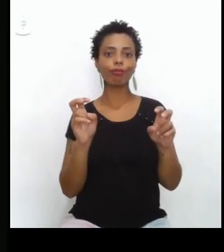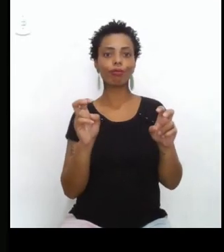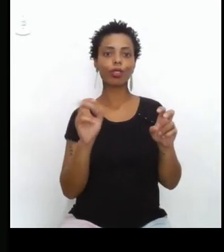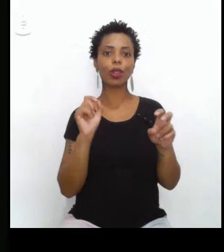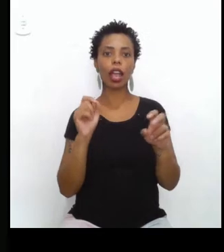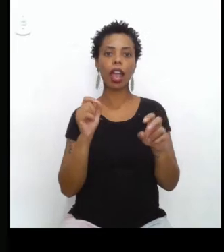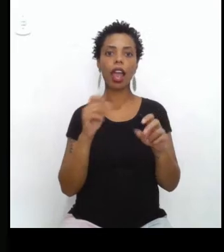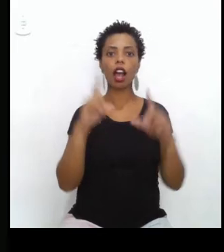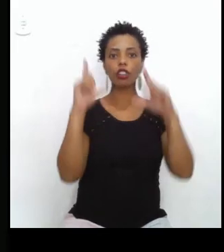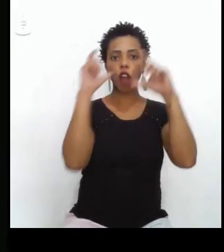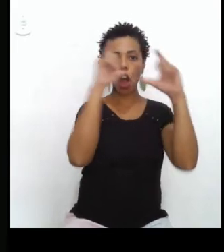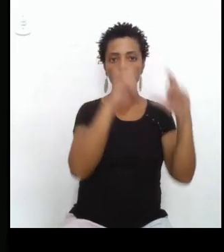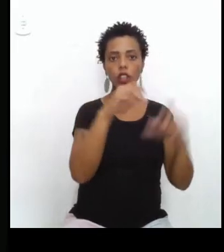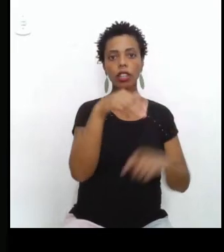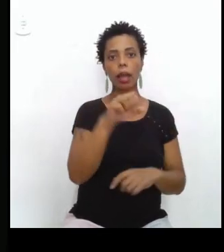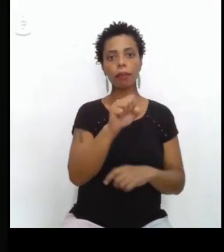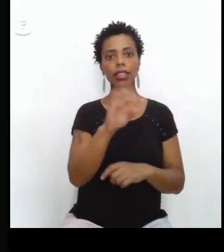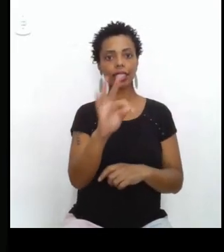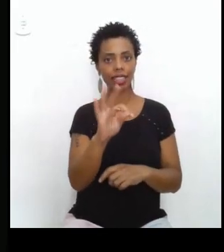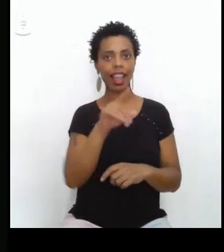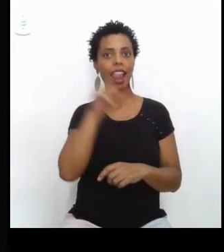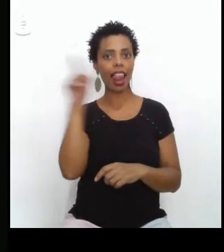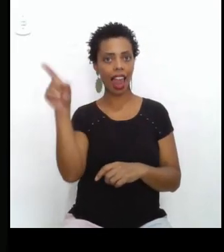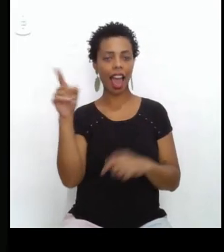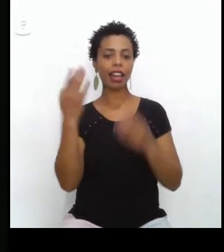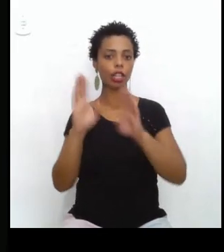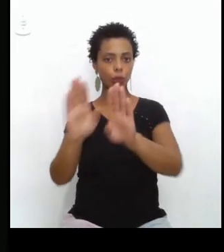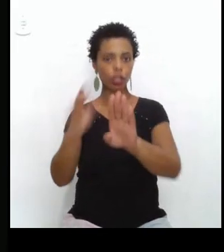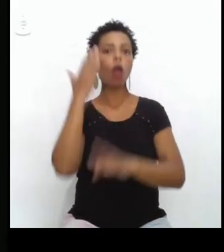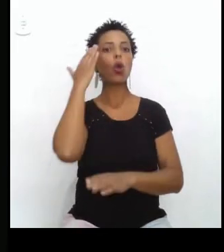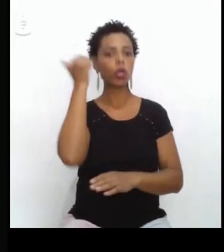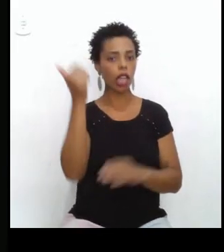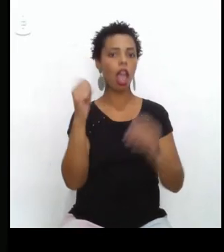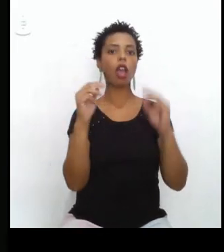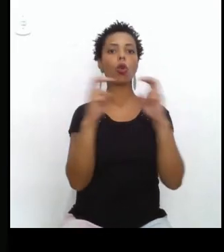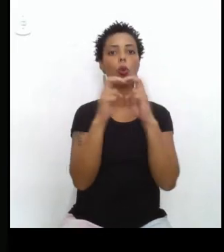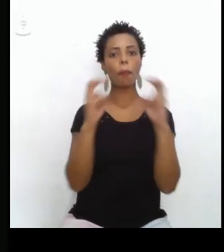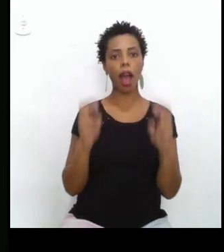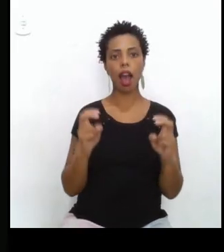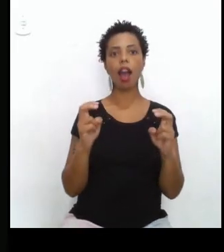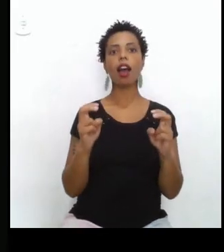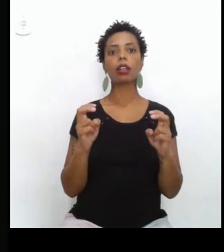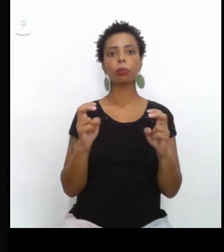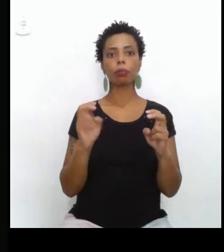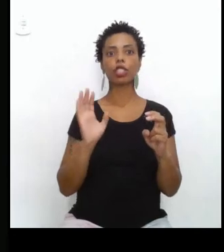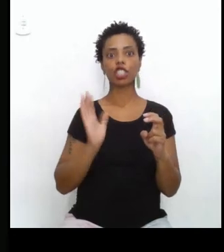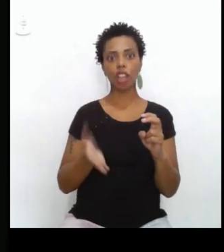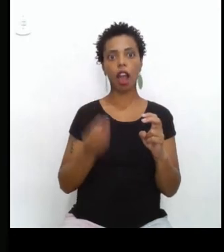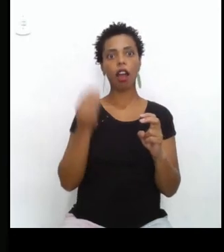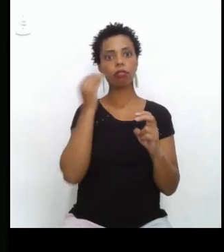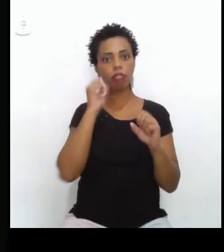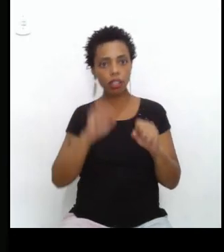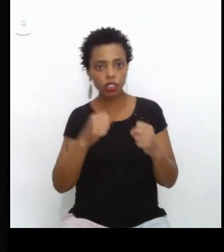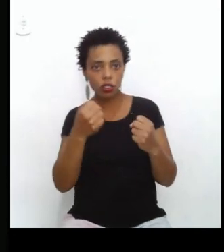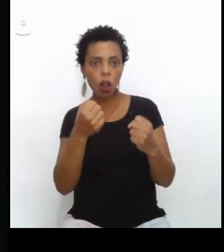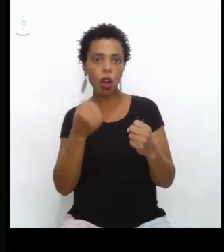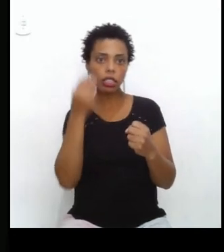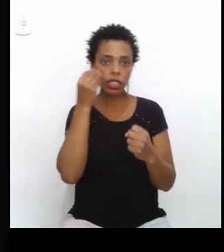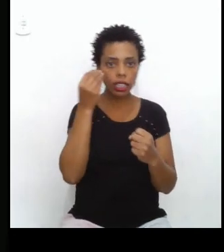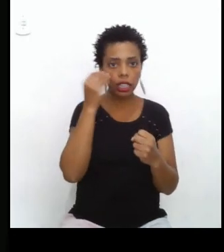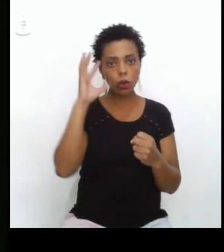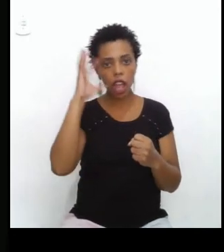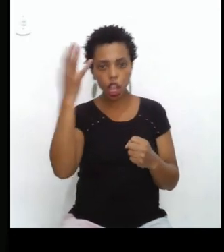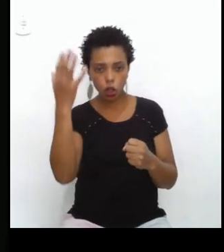fotos do MST nesta exposição eu sei que o máximo que já tá correndo atrás dessa situação entrar em contato com as